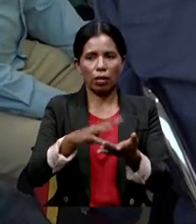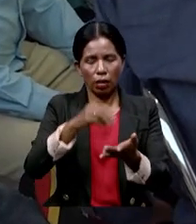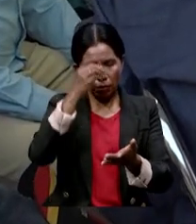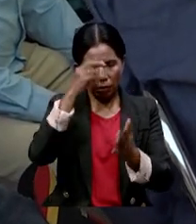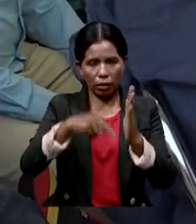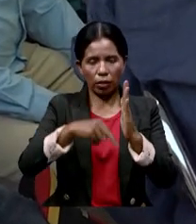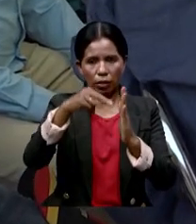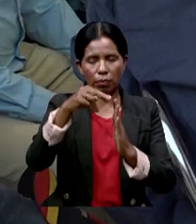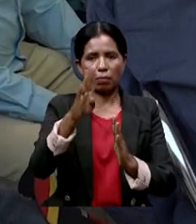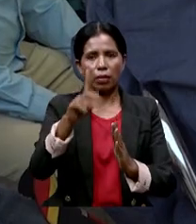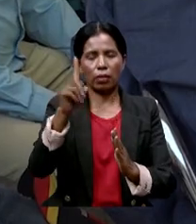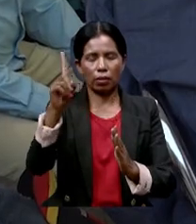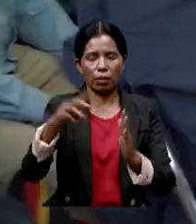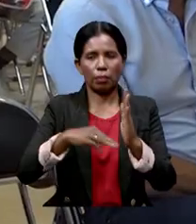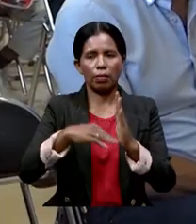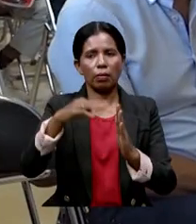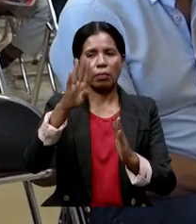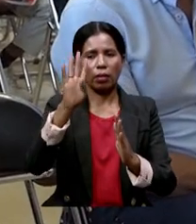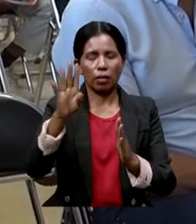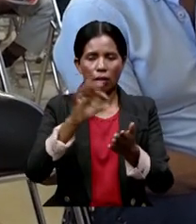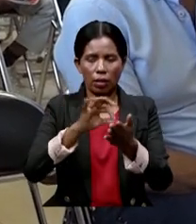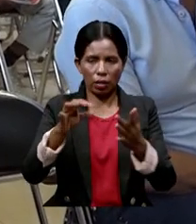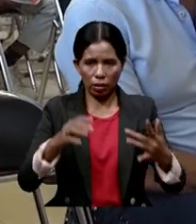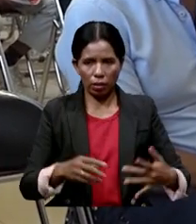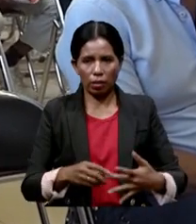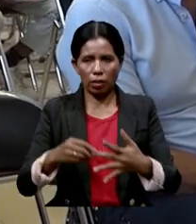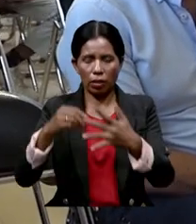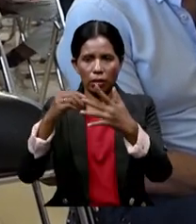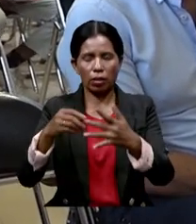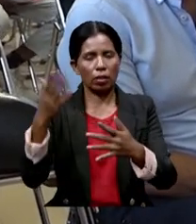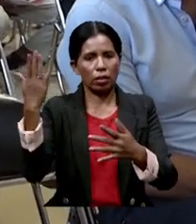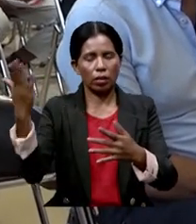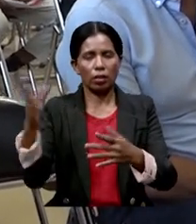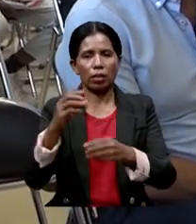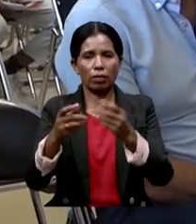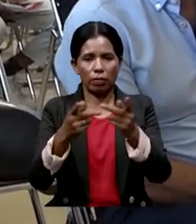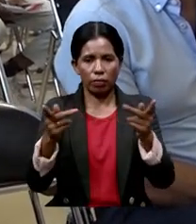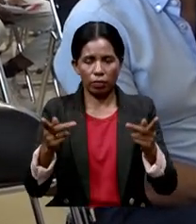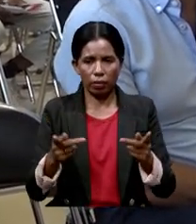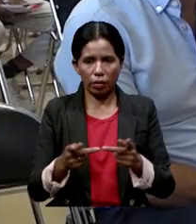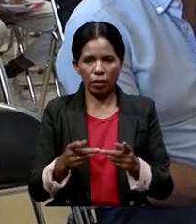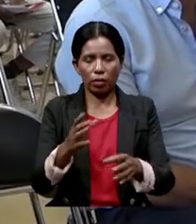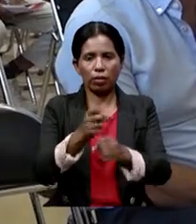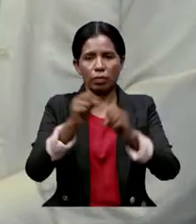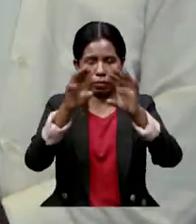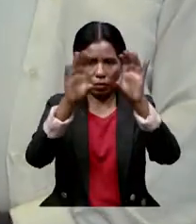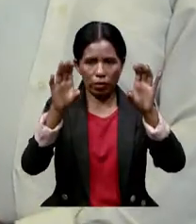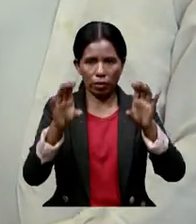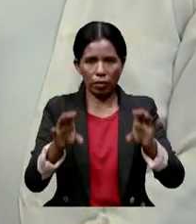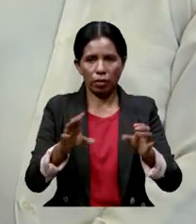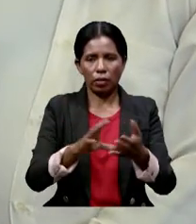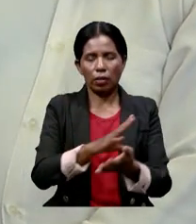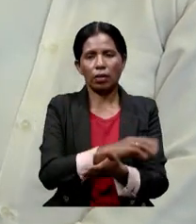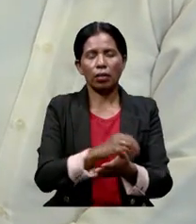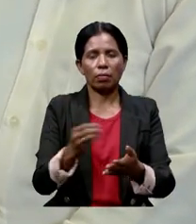nível B1, nível B2, hacker específico e a área economia no educação, simo certificado curso nien,